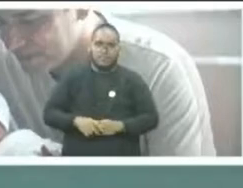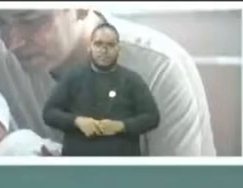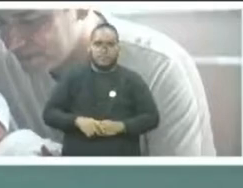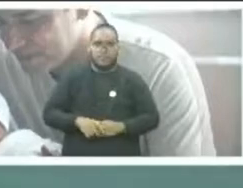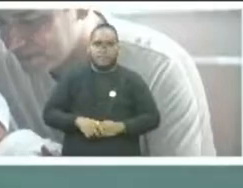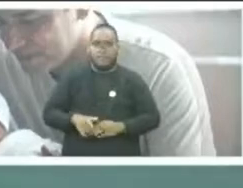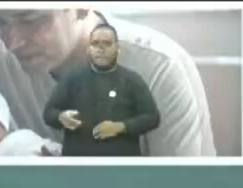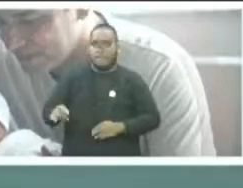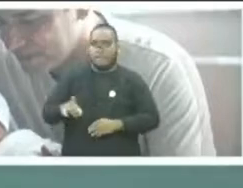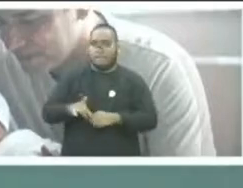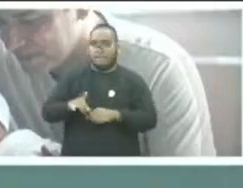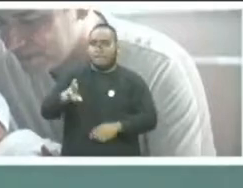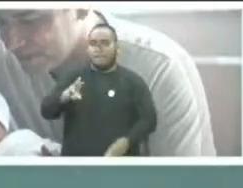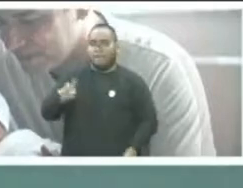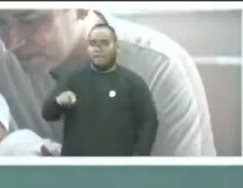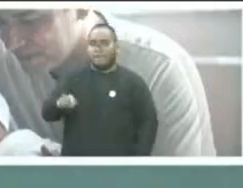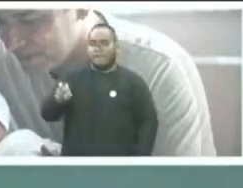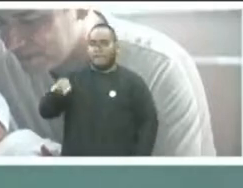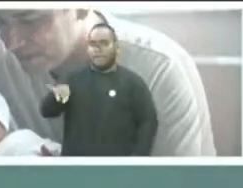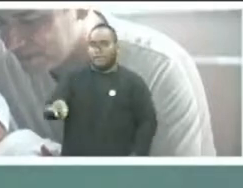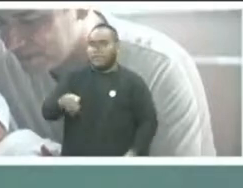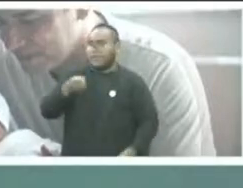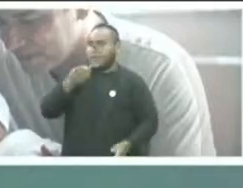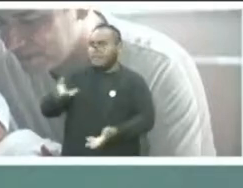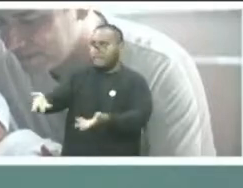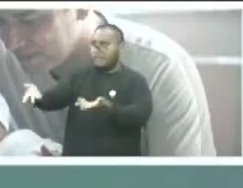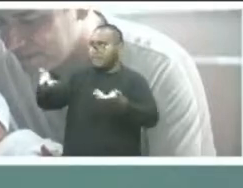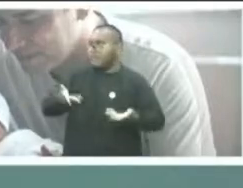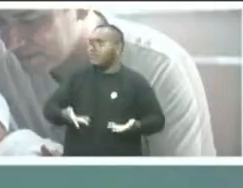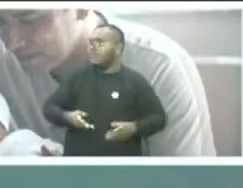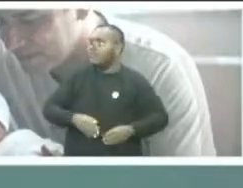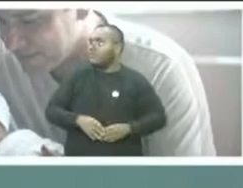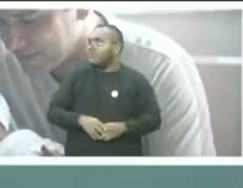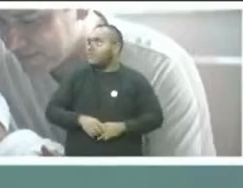Zeni, Denise, sejam muito bem-vindas.